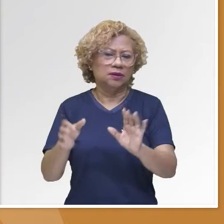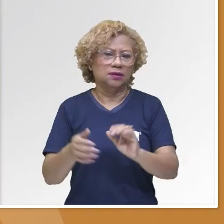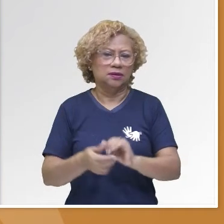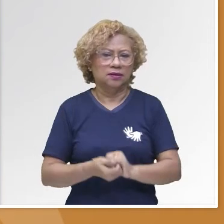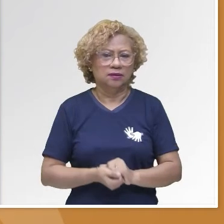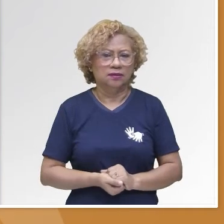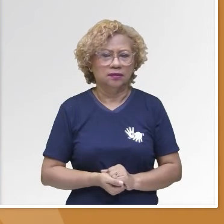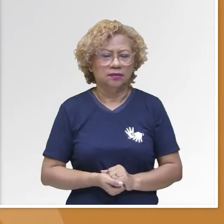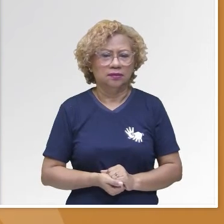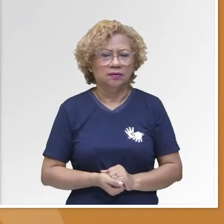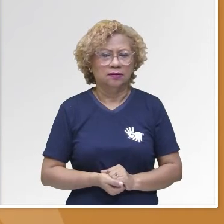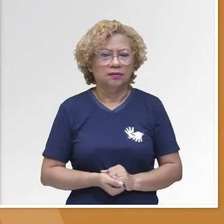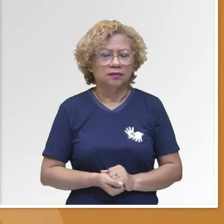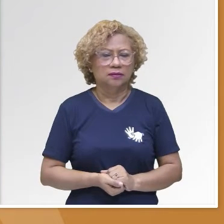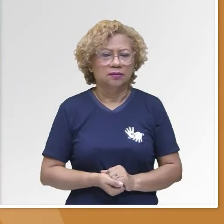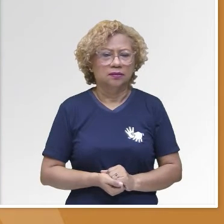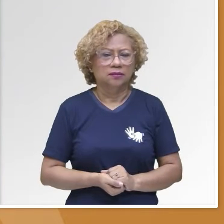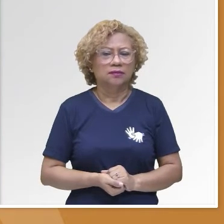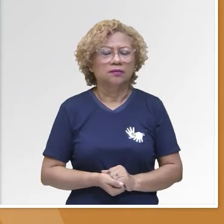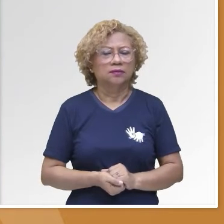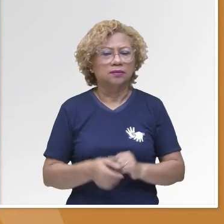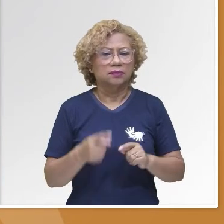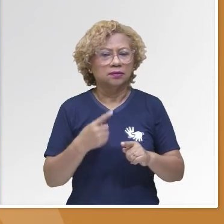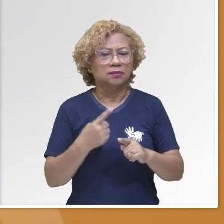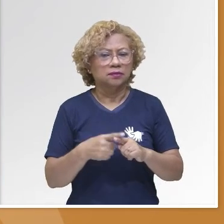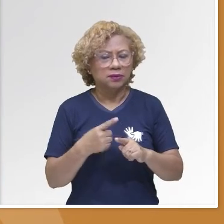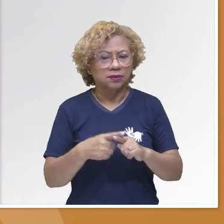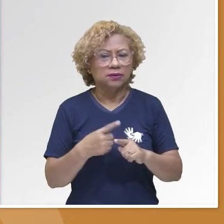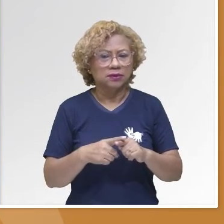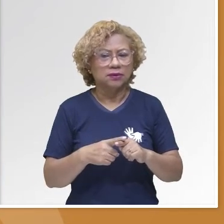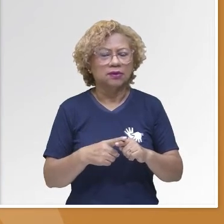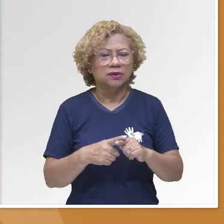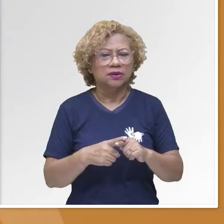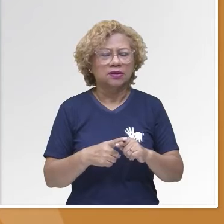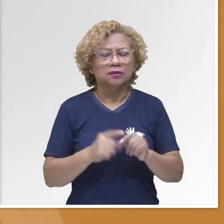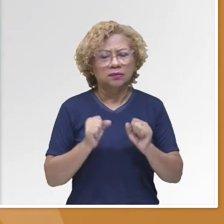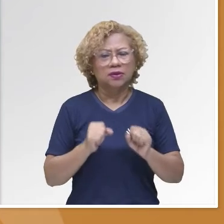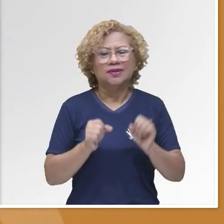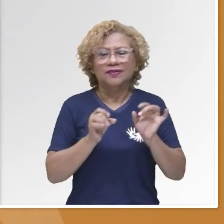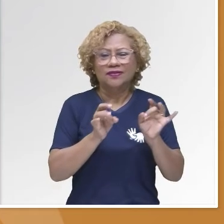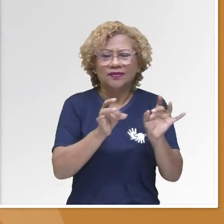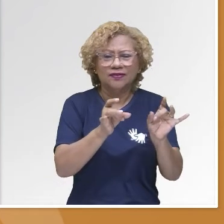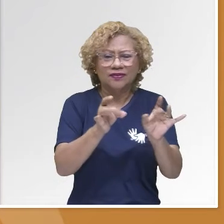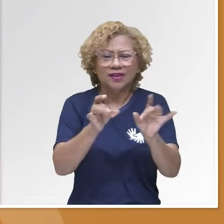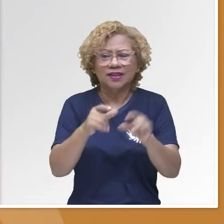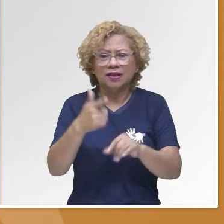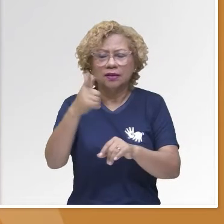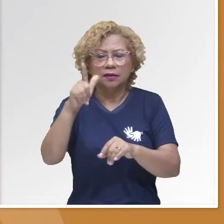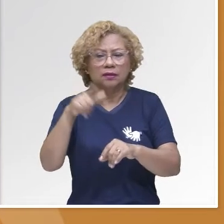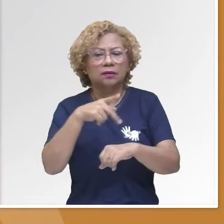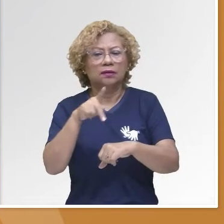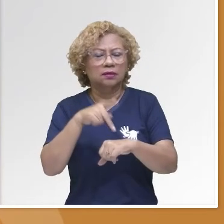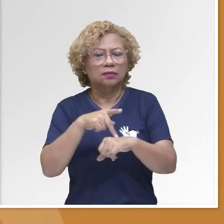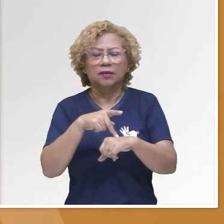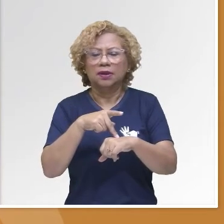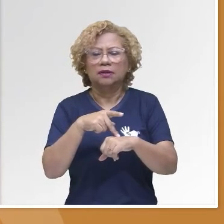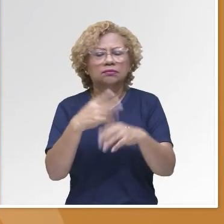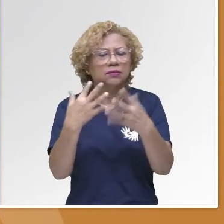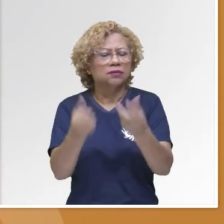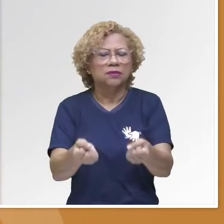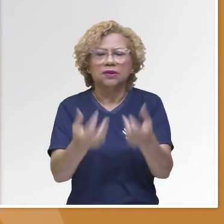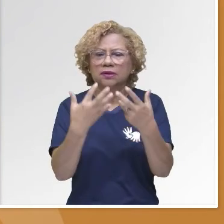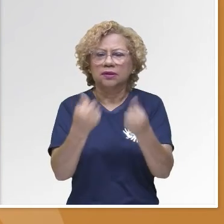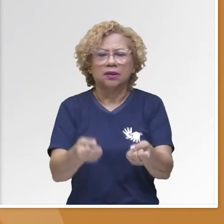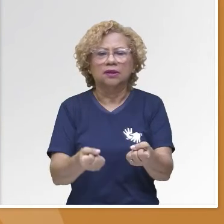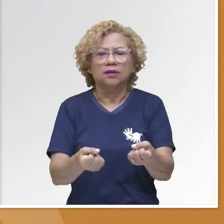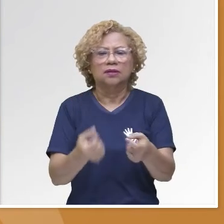áreas onde os produtos, né, de países eles podem entrar nos países aí que fazem parte desse acordo, tá? Então,